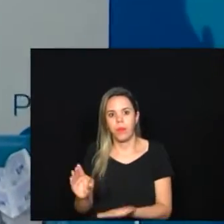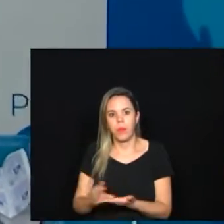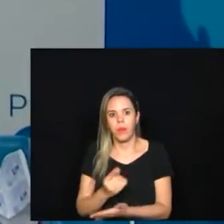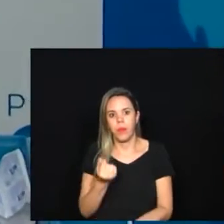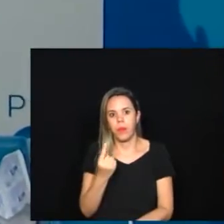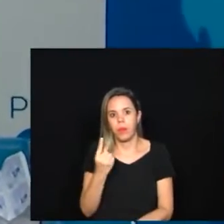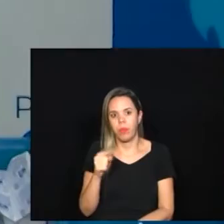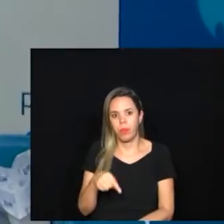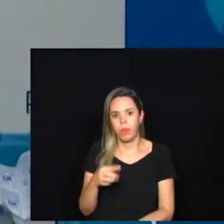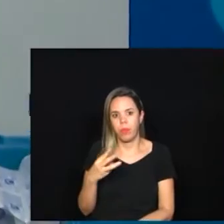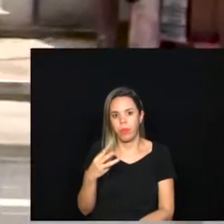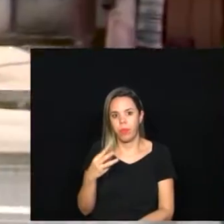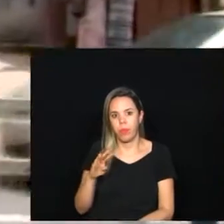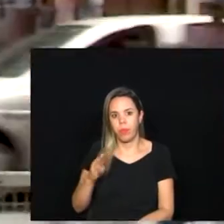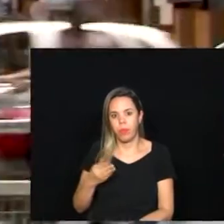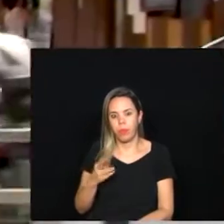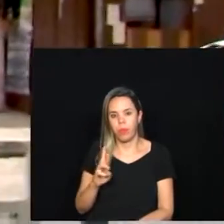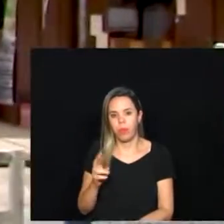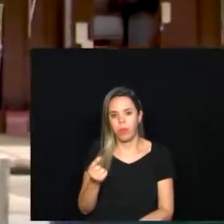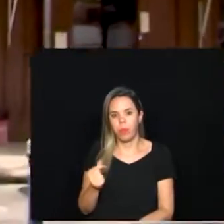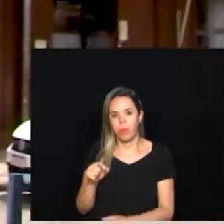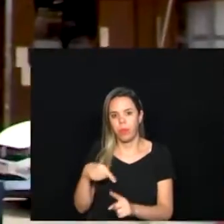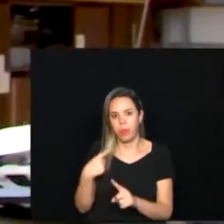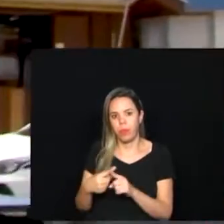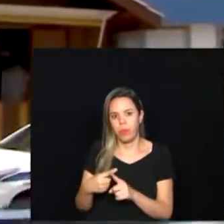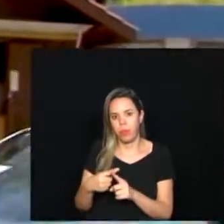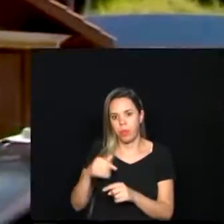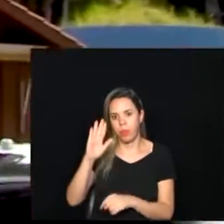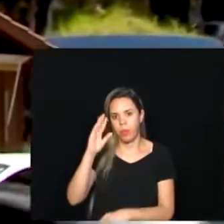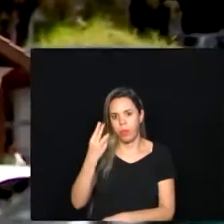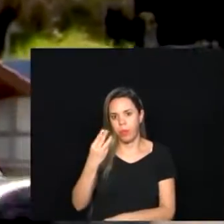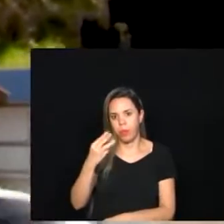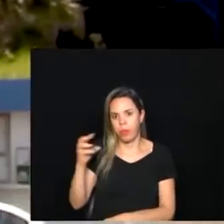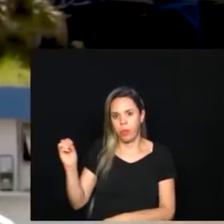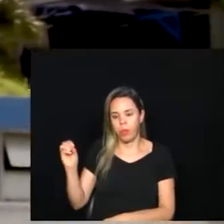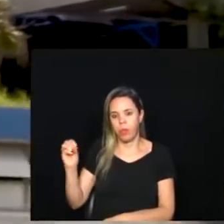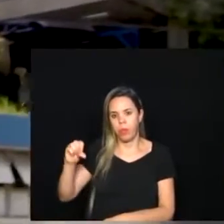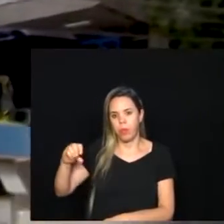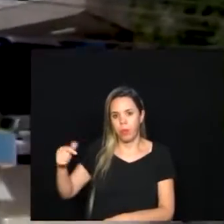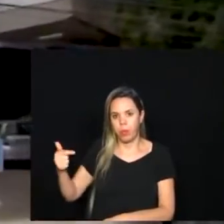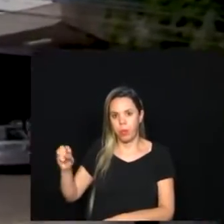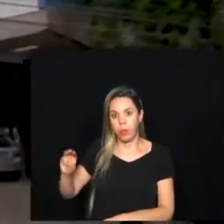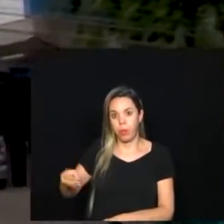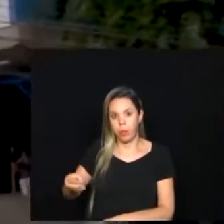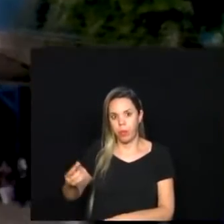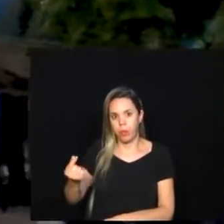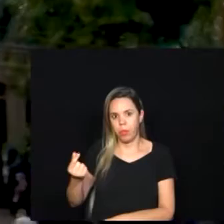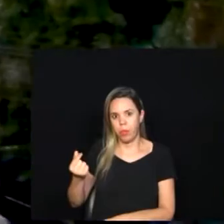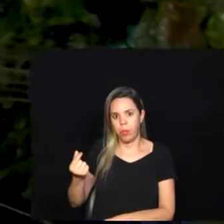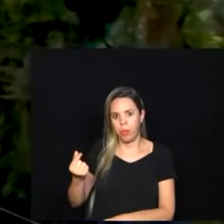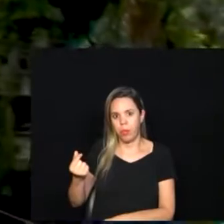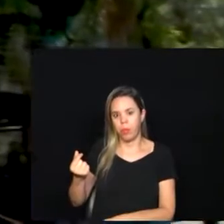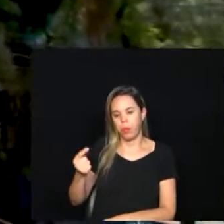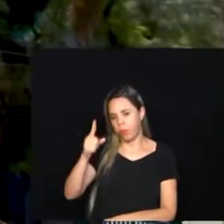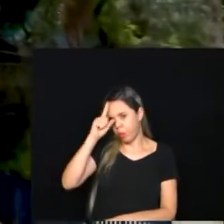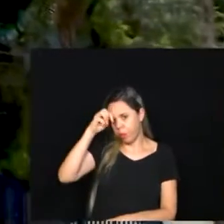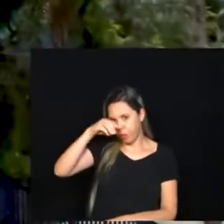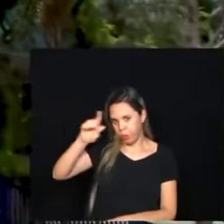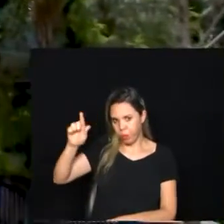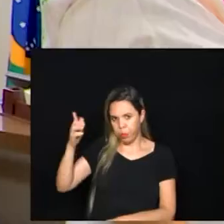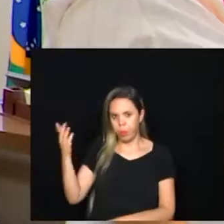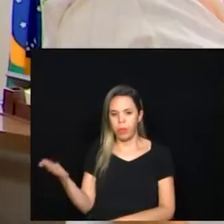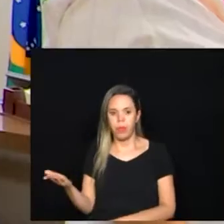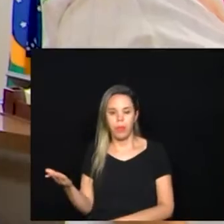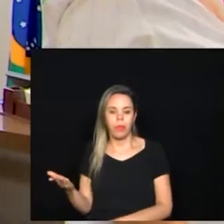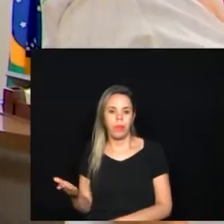com 1,3 bilhão, além de um pouco mais de 392 milhões de reais da rede Mário